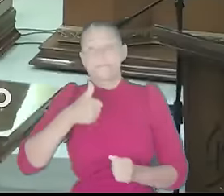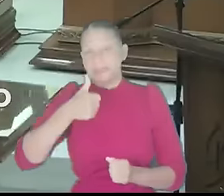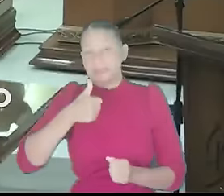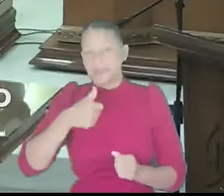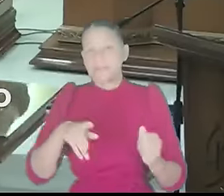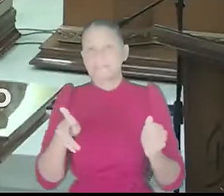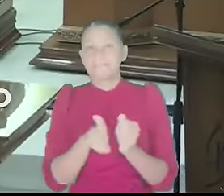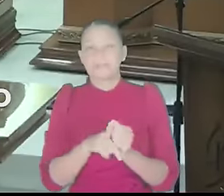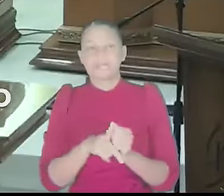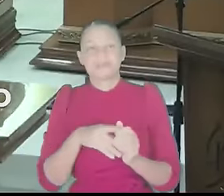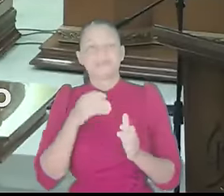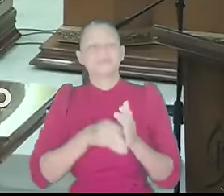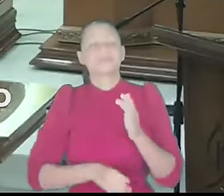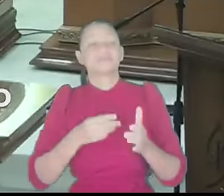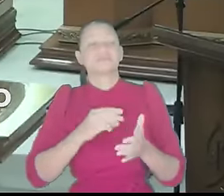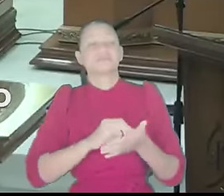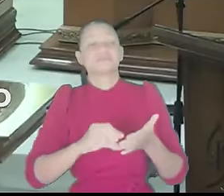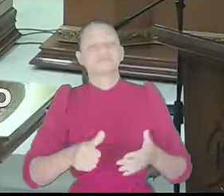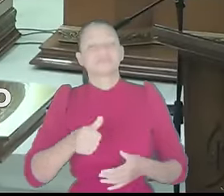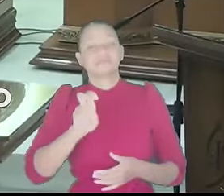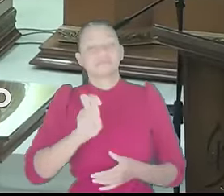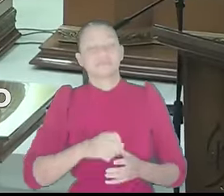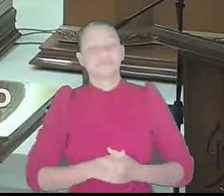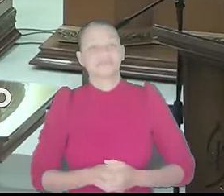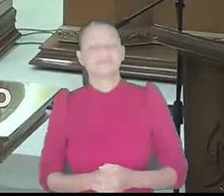Pedro. Glória a Jesus.